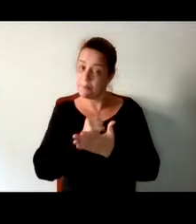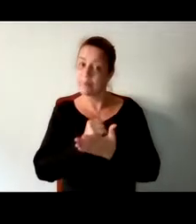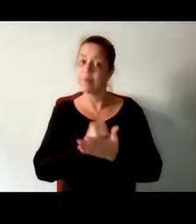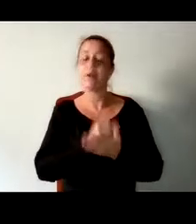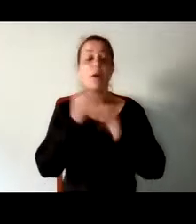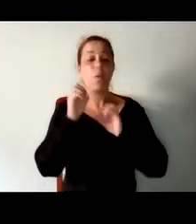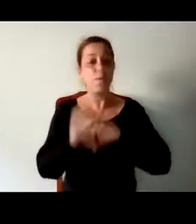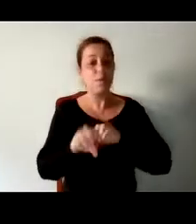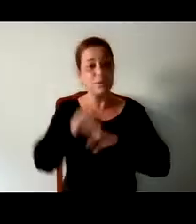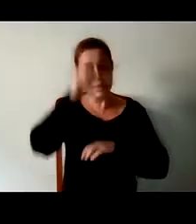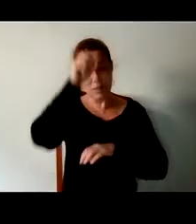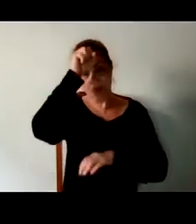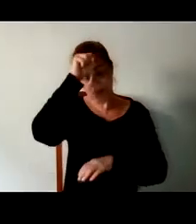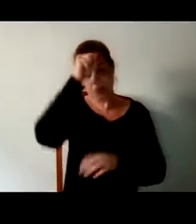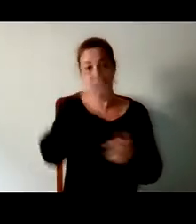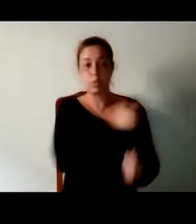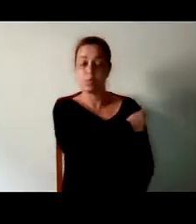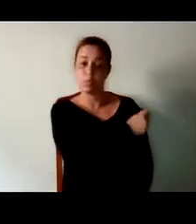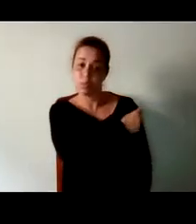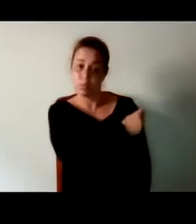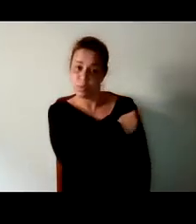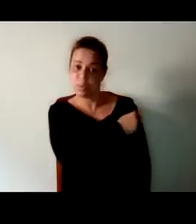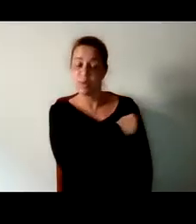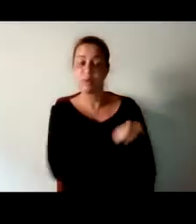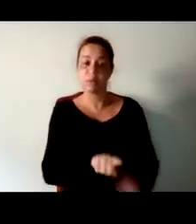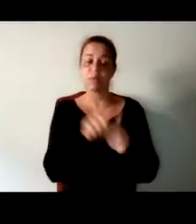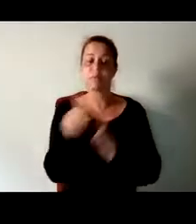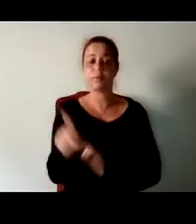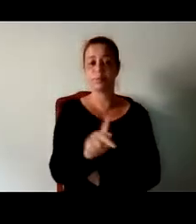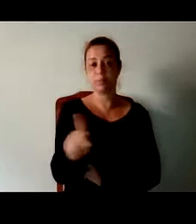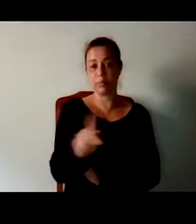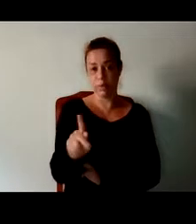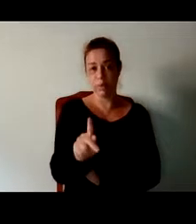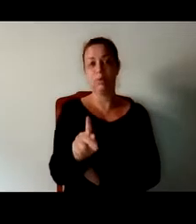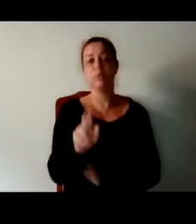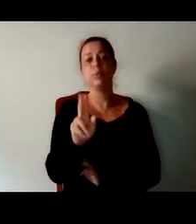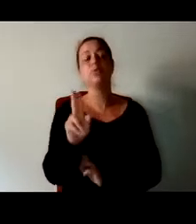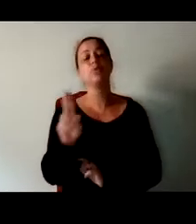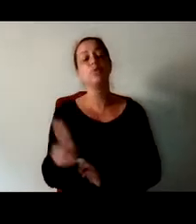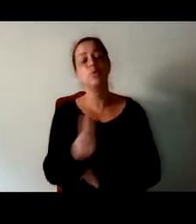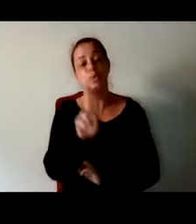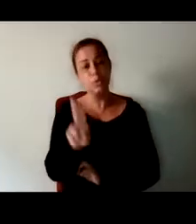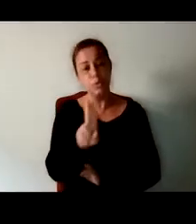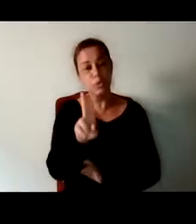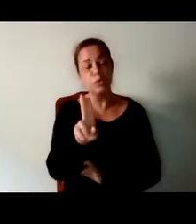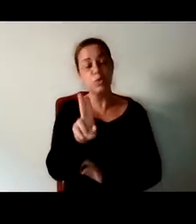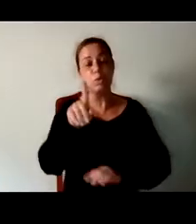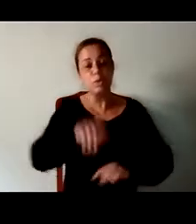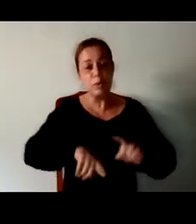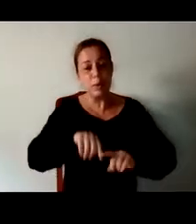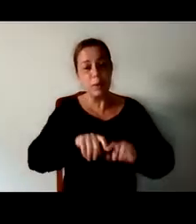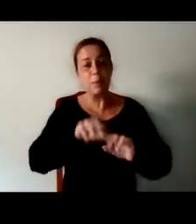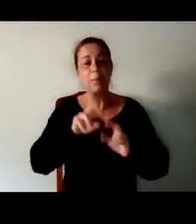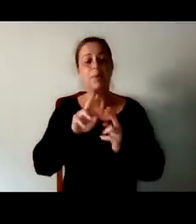ensino e aprendizagem dos estudantes por parte dos professores que utilizam essas ferramentas digitais,